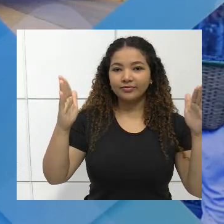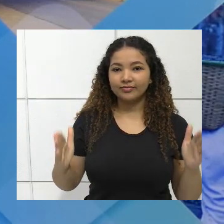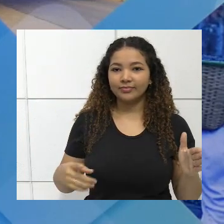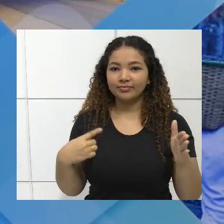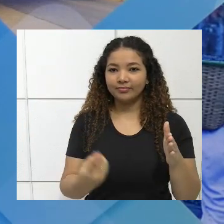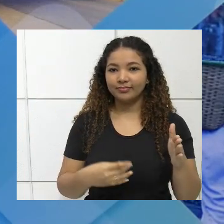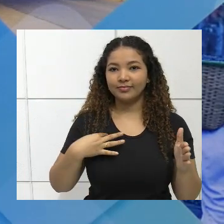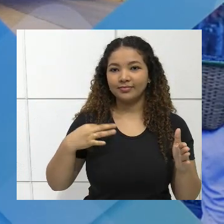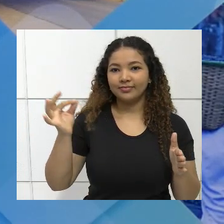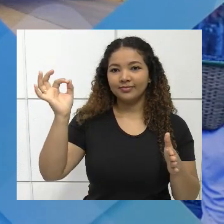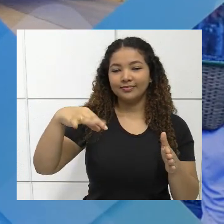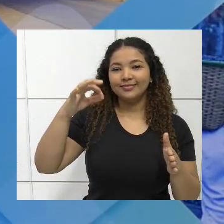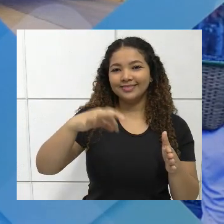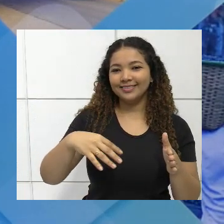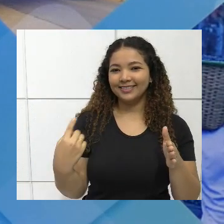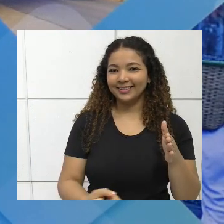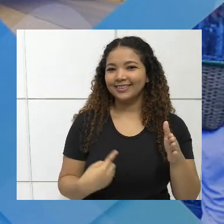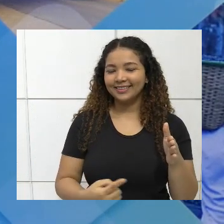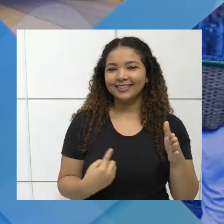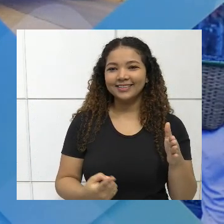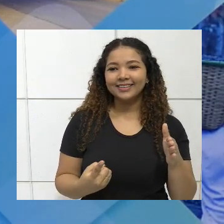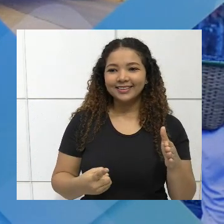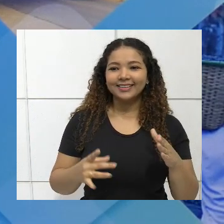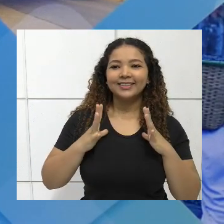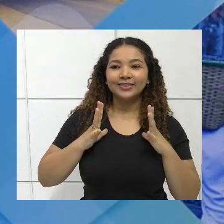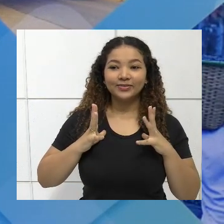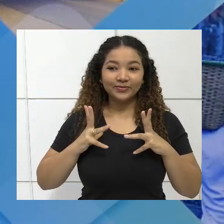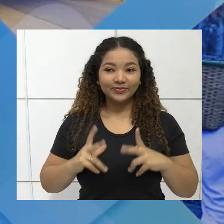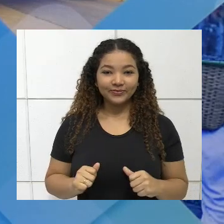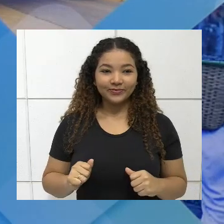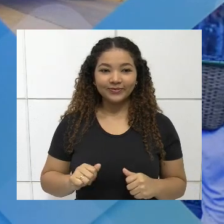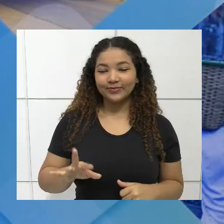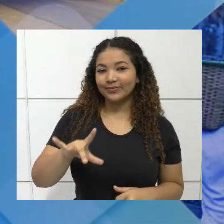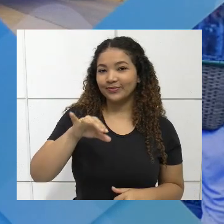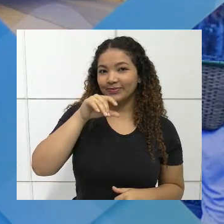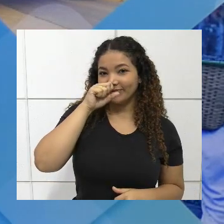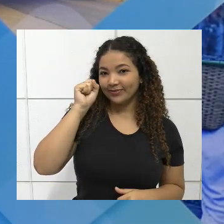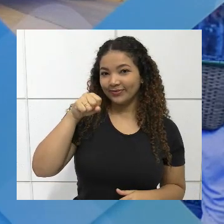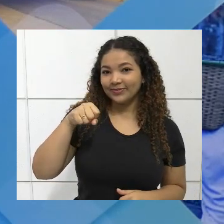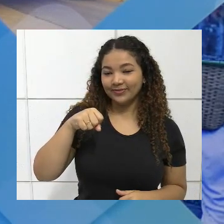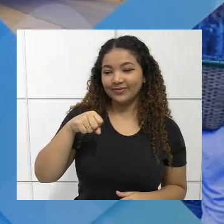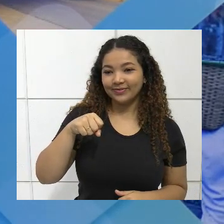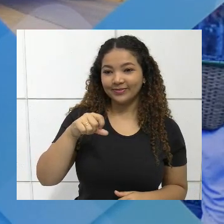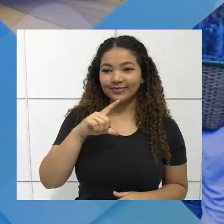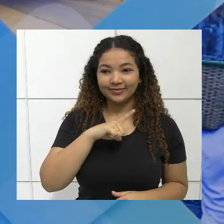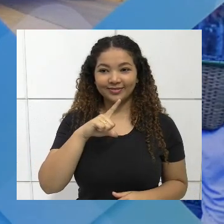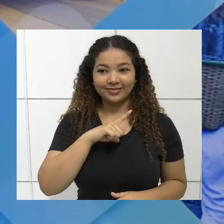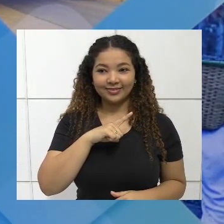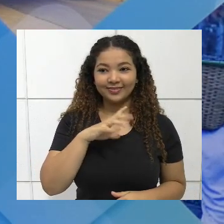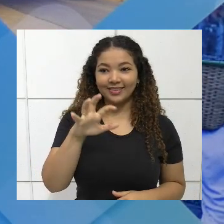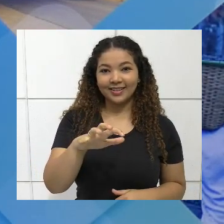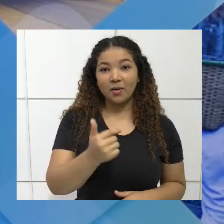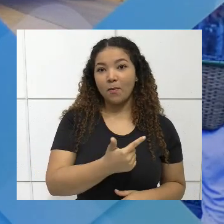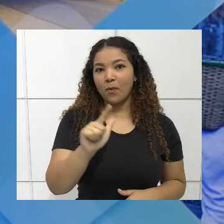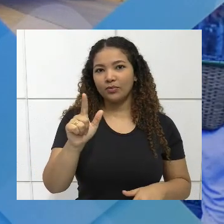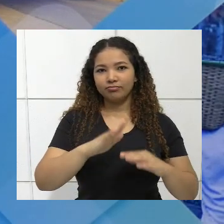agora. Por quê? Em pouco tempo ele tem uma roupa lavada, bem cheirosa, não que ele não tenha na casa, mas estou dizendo lá, né, feita por